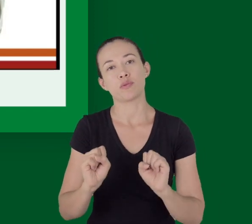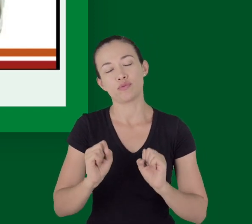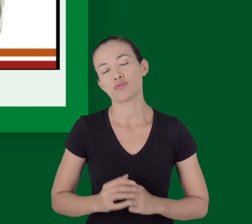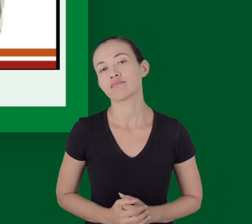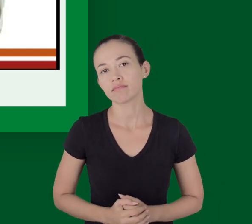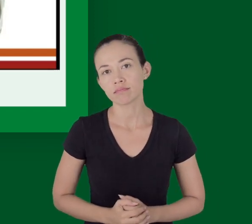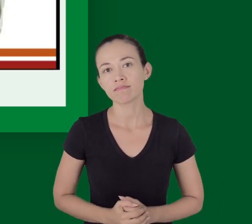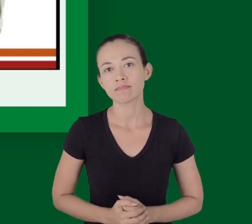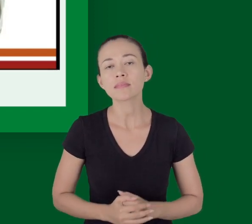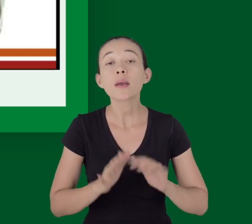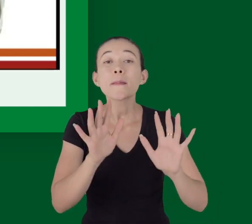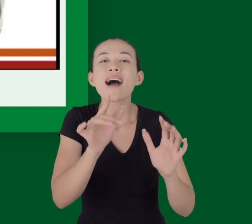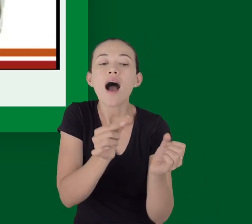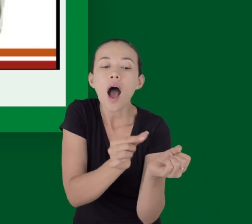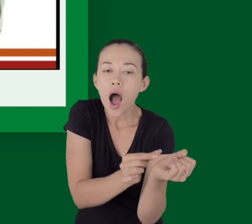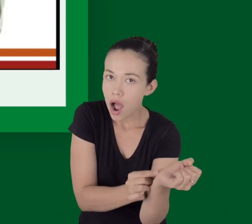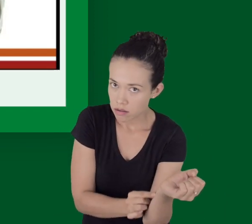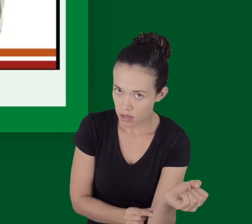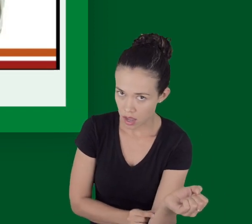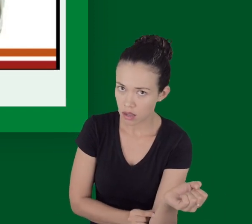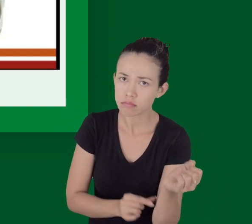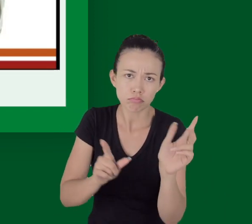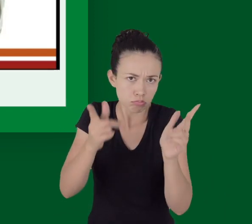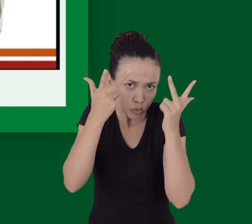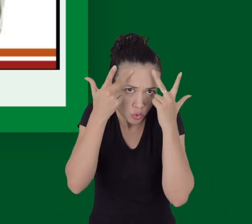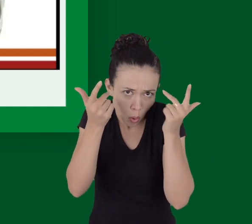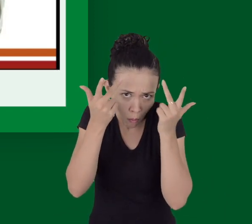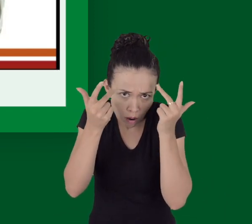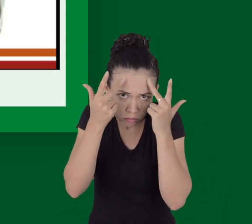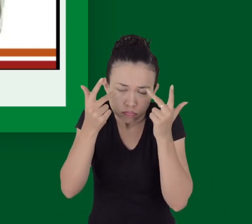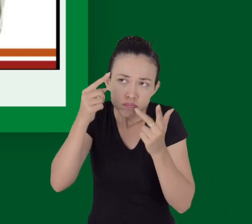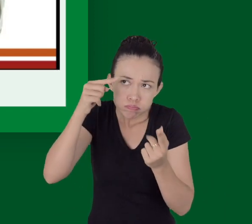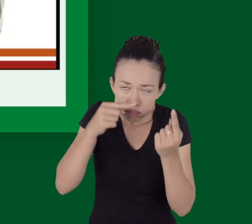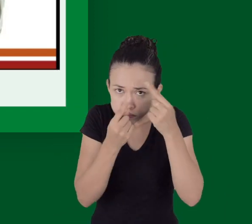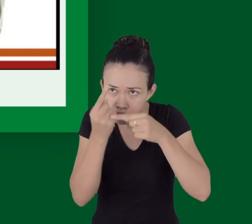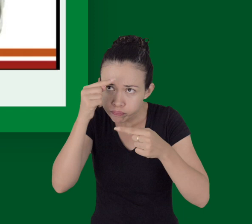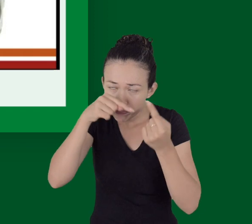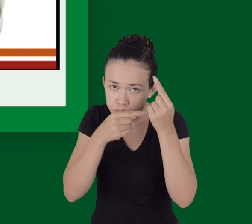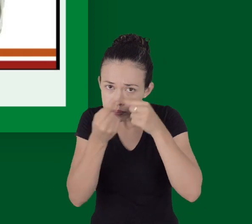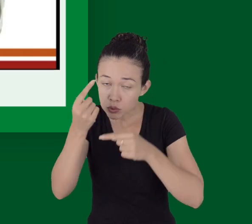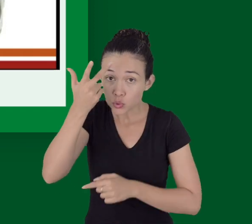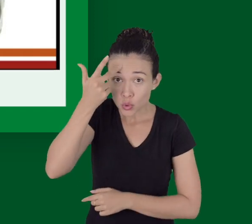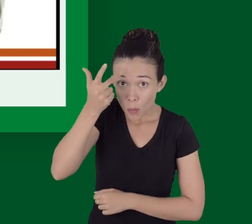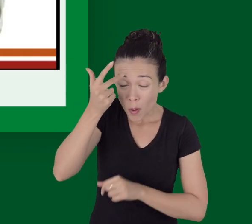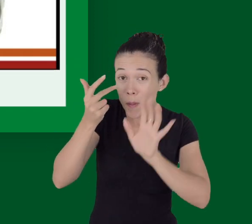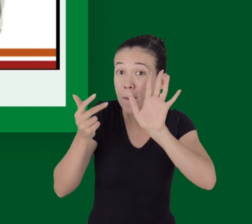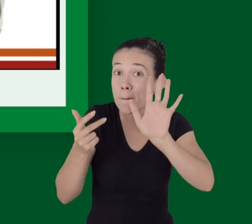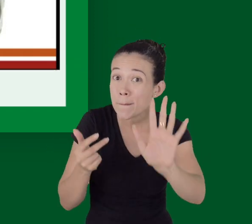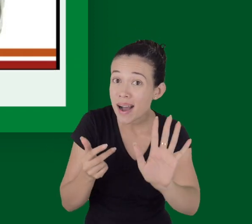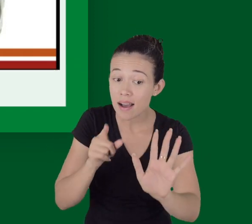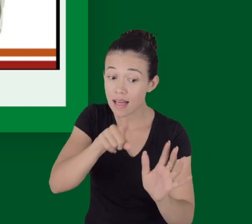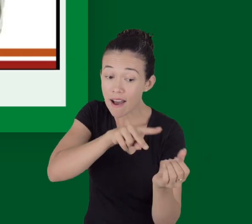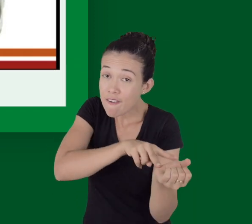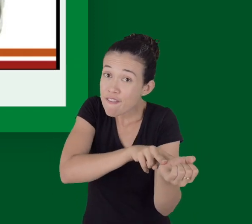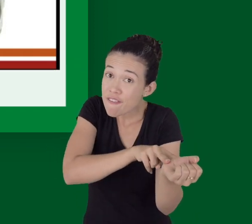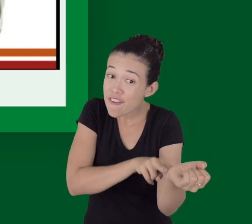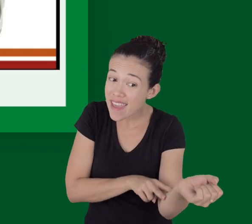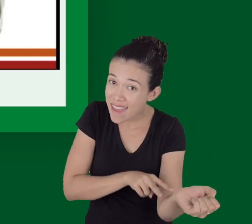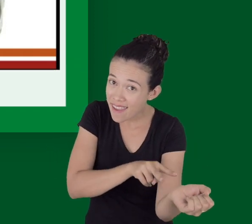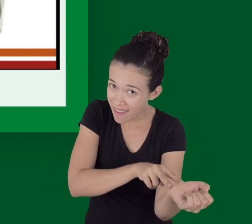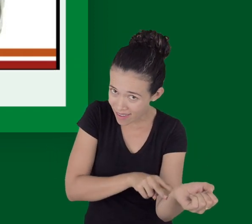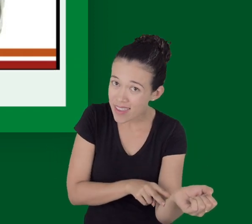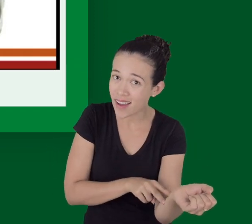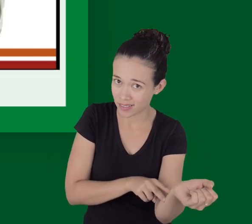a perfusão cerebral, o sangue chegando no cérebro, componente arterial, cabeça de pressão. Mas se eu tenho um paciente com comprometimento